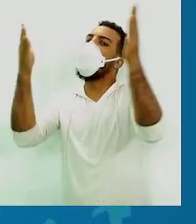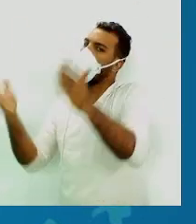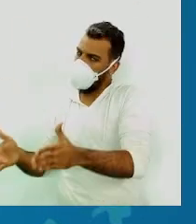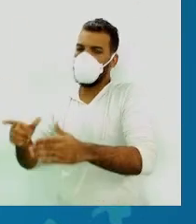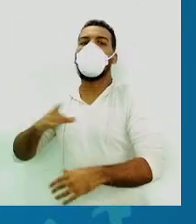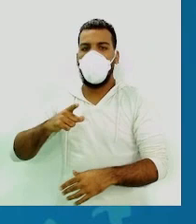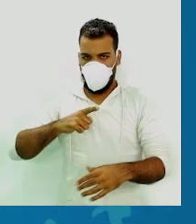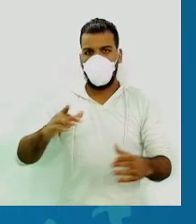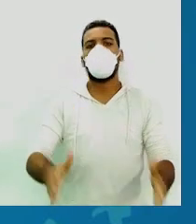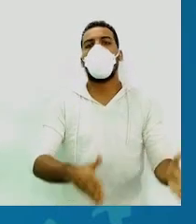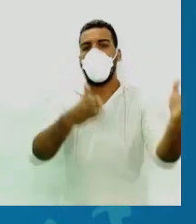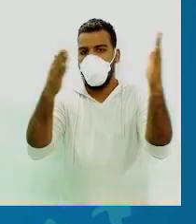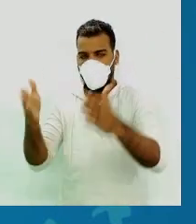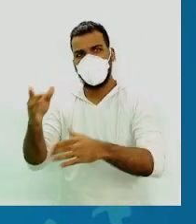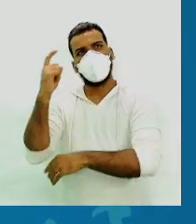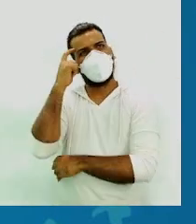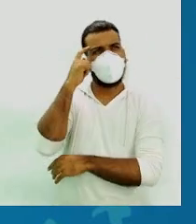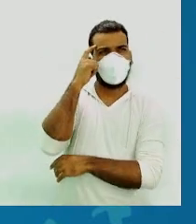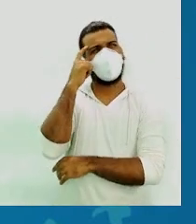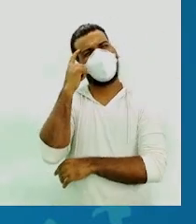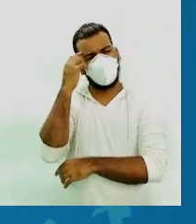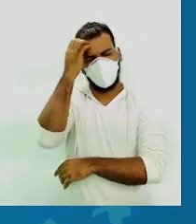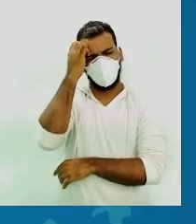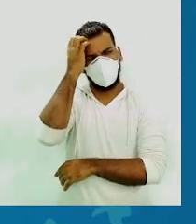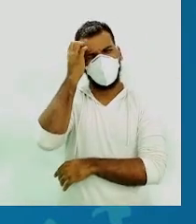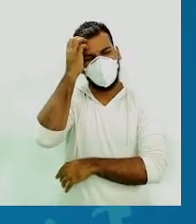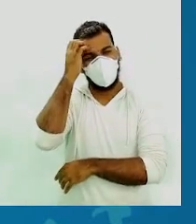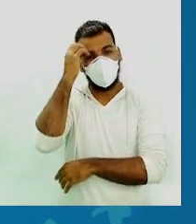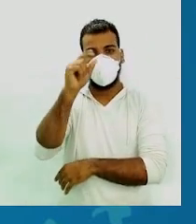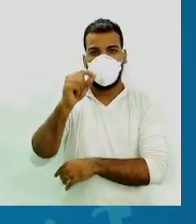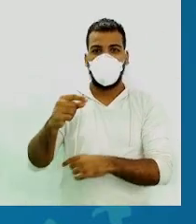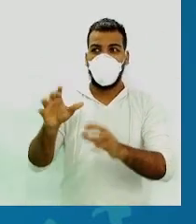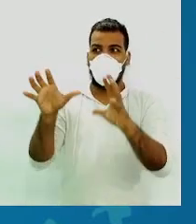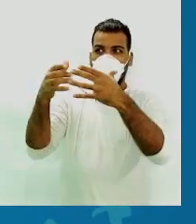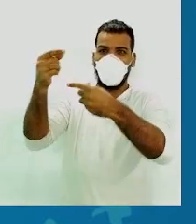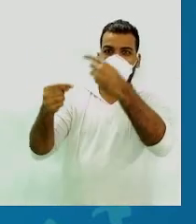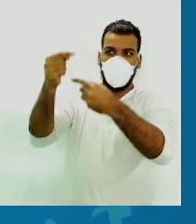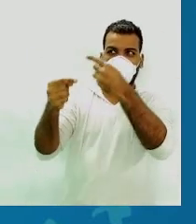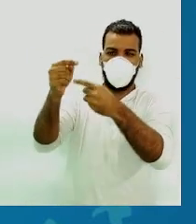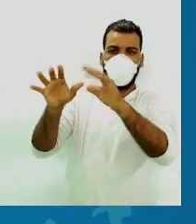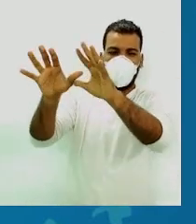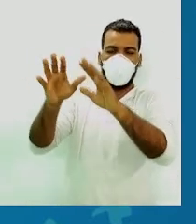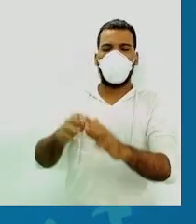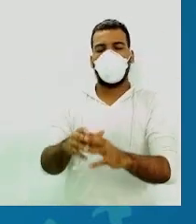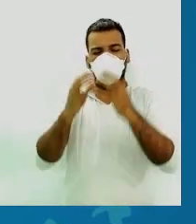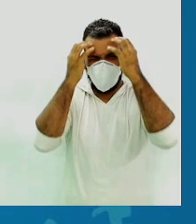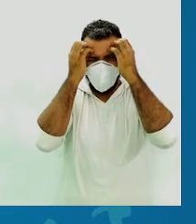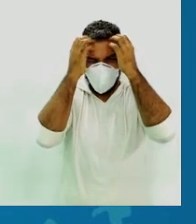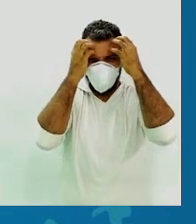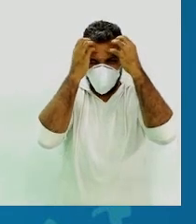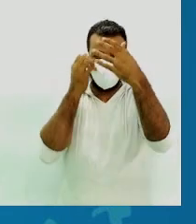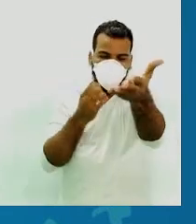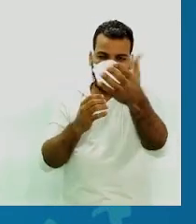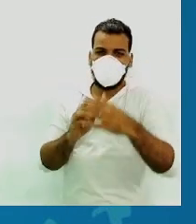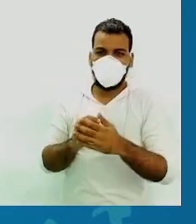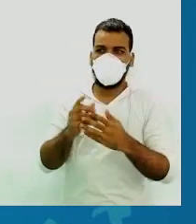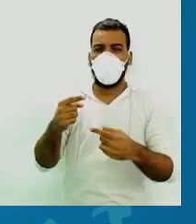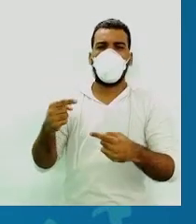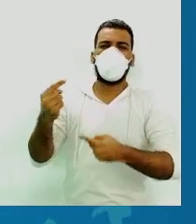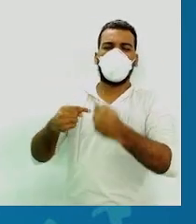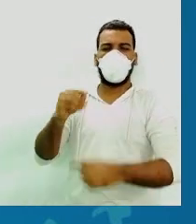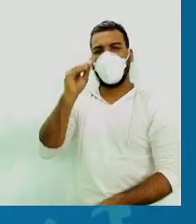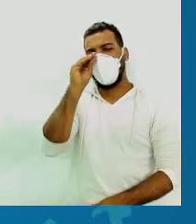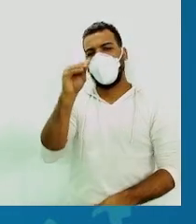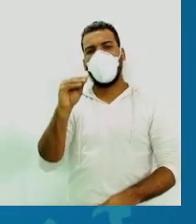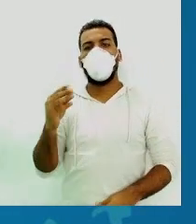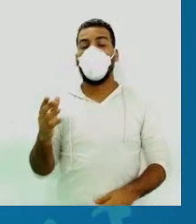isso que está na sua mente ali, que lhe importuna, a chamada politicagem. O que é isso? É uma política mesquinha, de